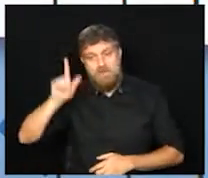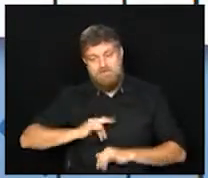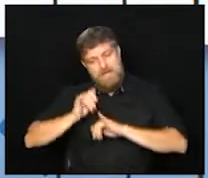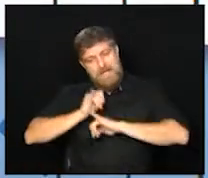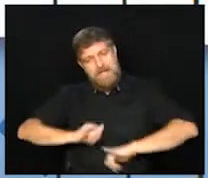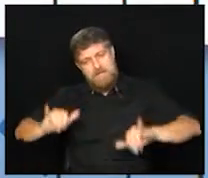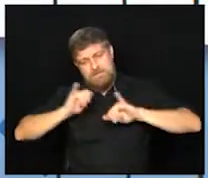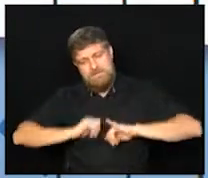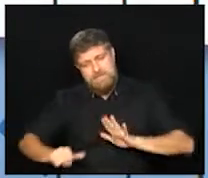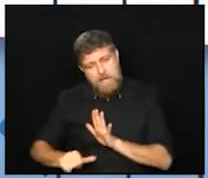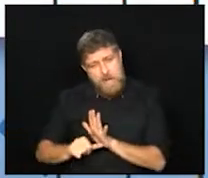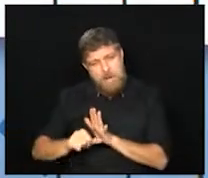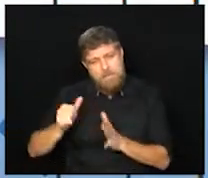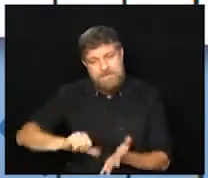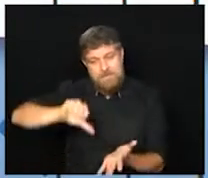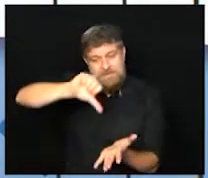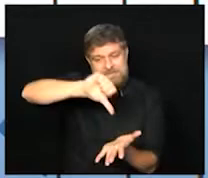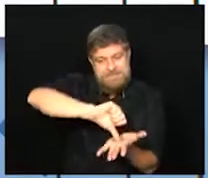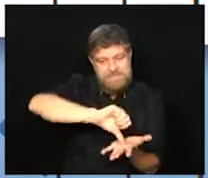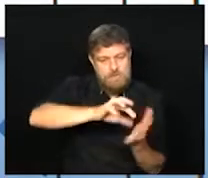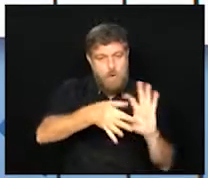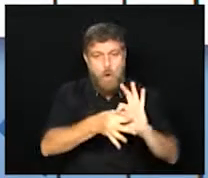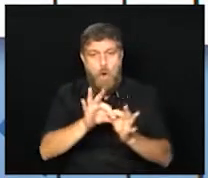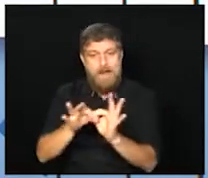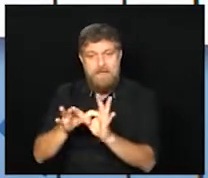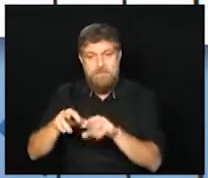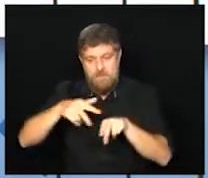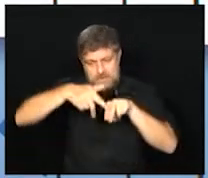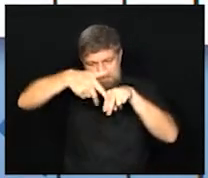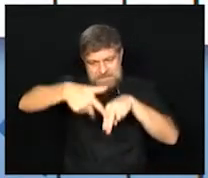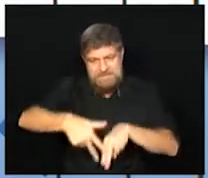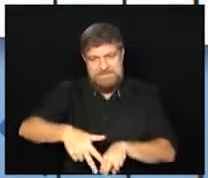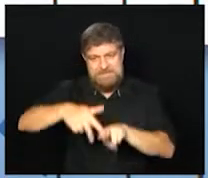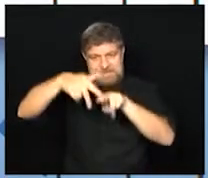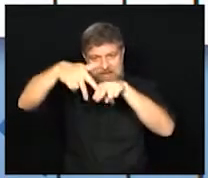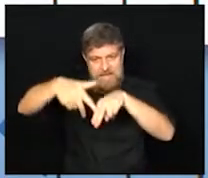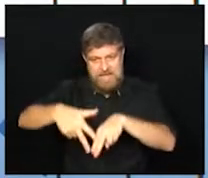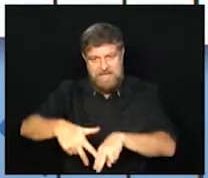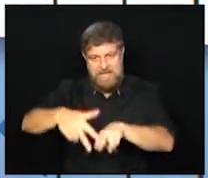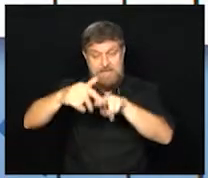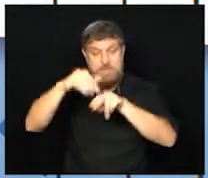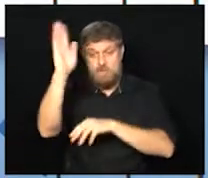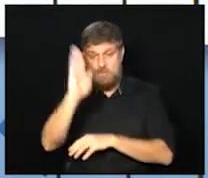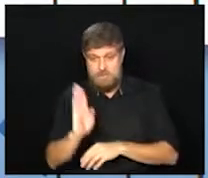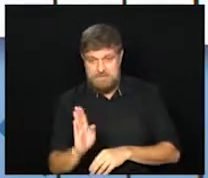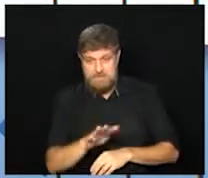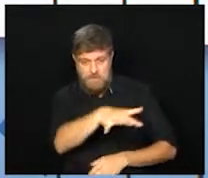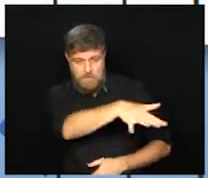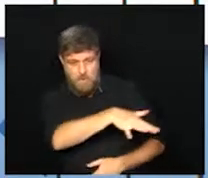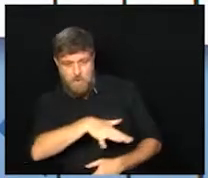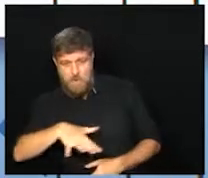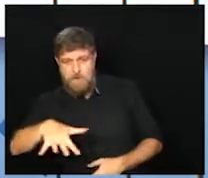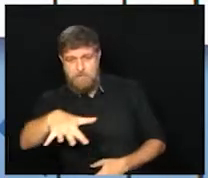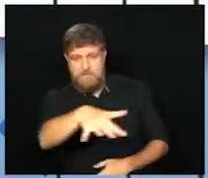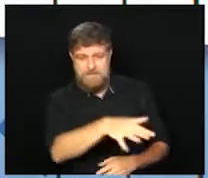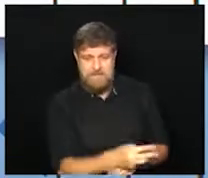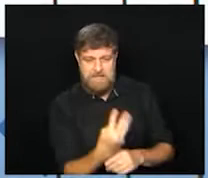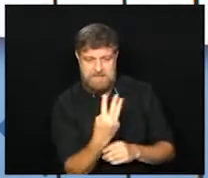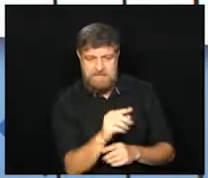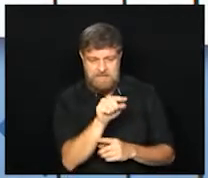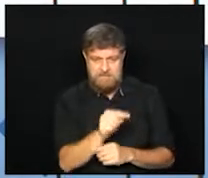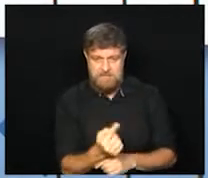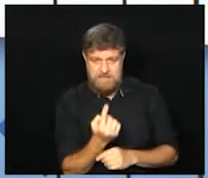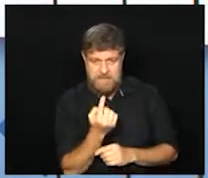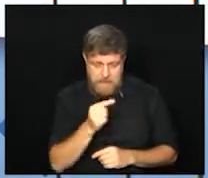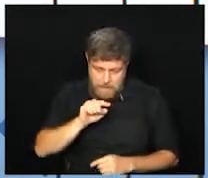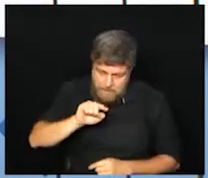anunciado o primeiro Centro Olímpico de Skate do Brasil, que será implantado em uma área de 3,1 mil